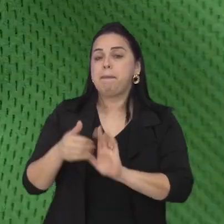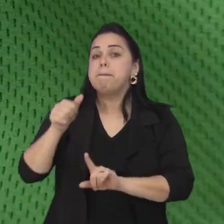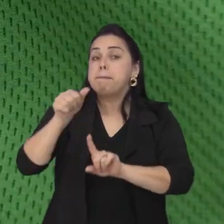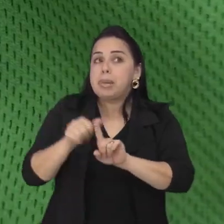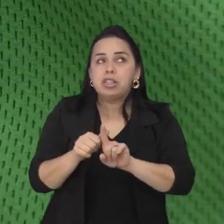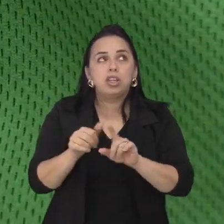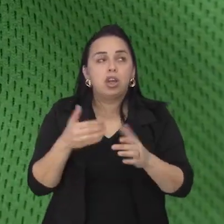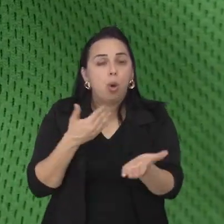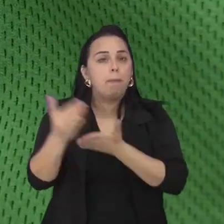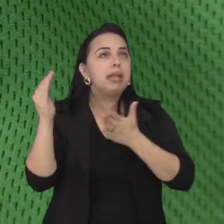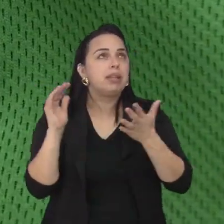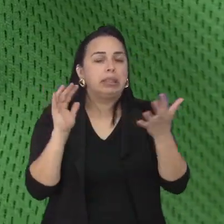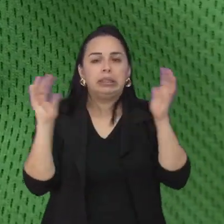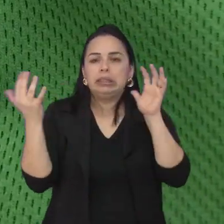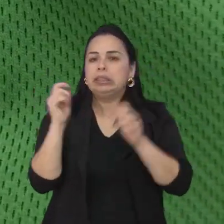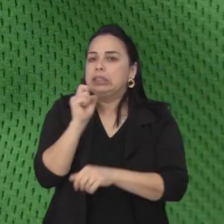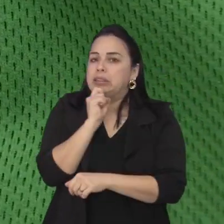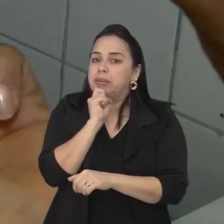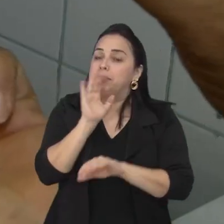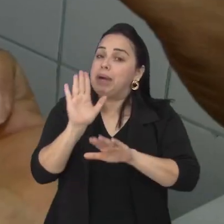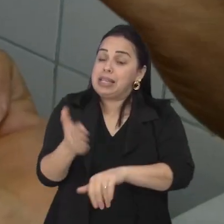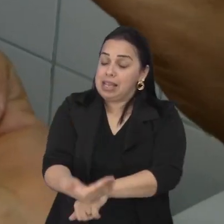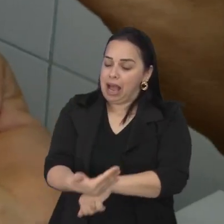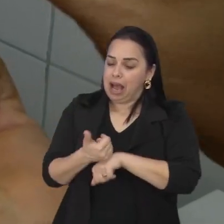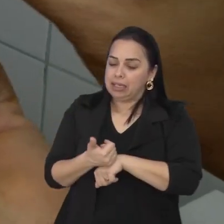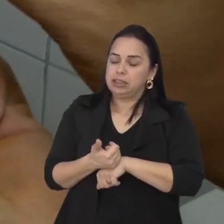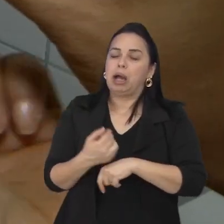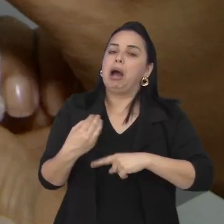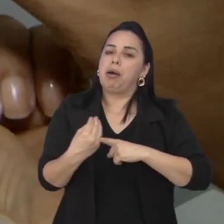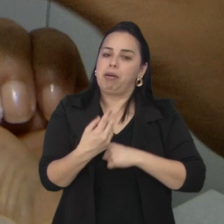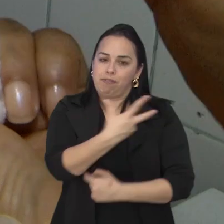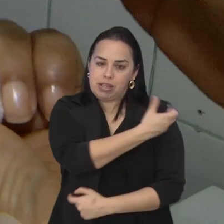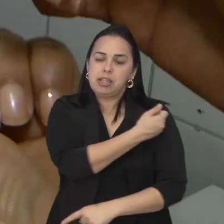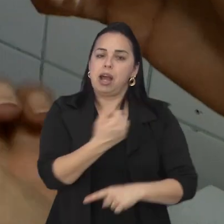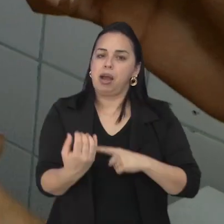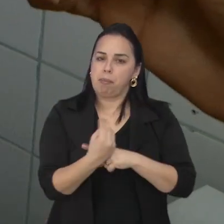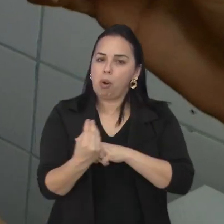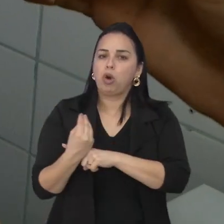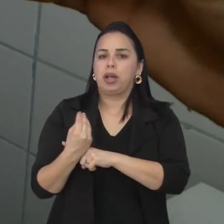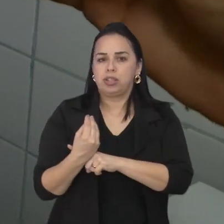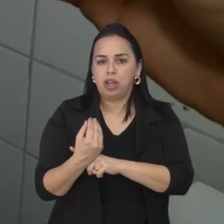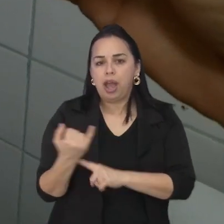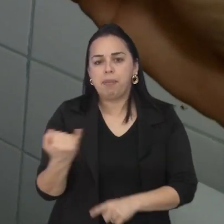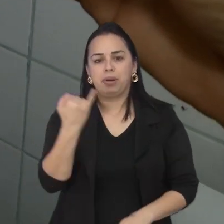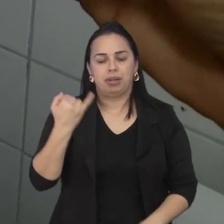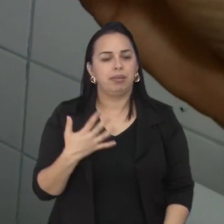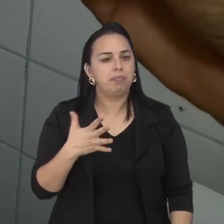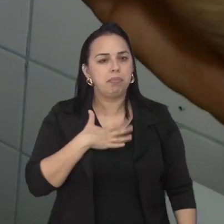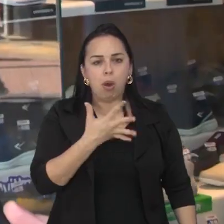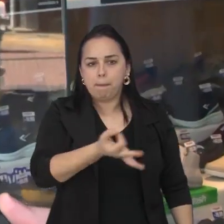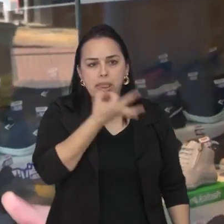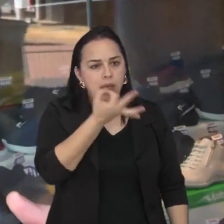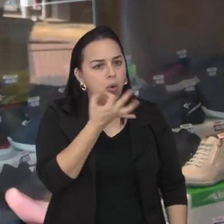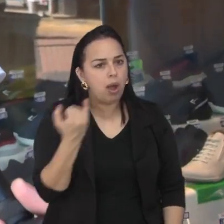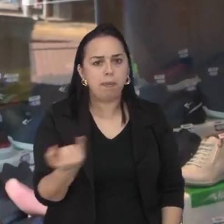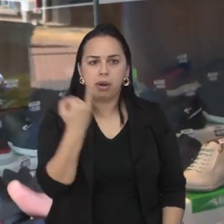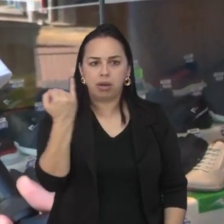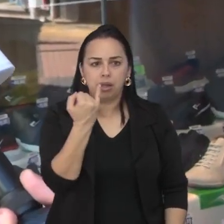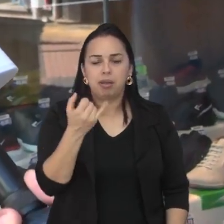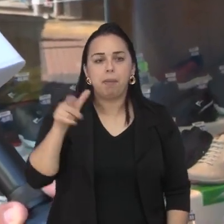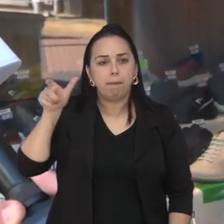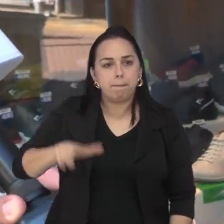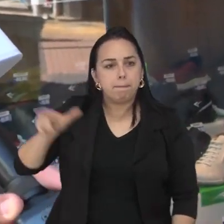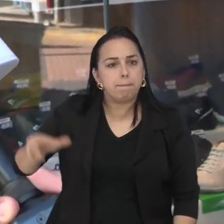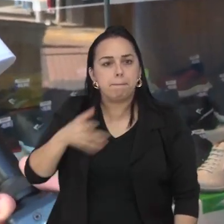A campanha segue até os meses de inverno, mas é importante se vacinar o quanto antes para se proteger. Eu acho muito